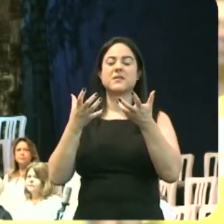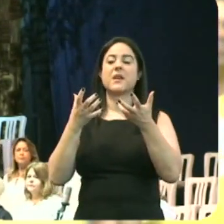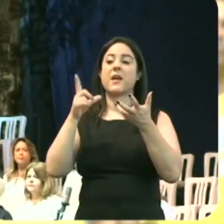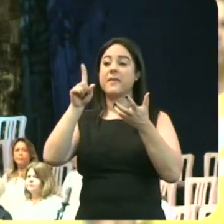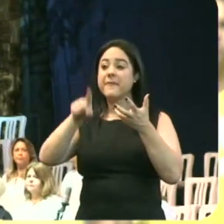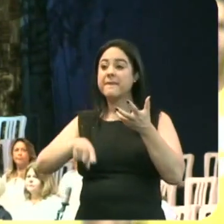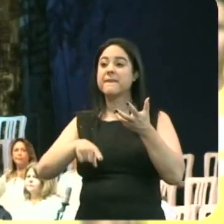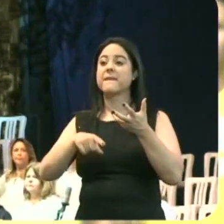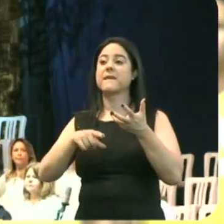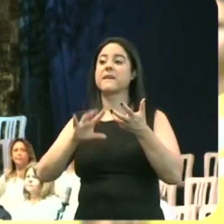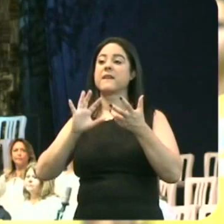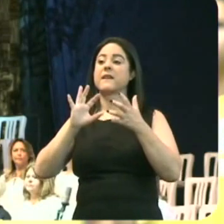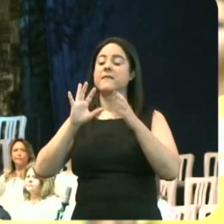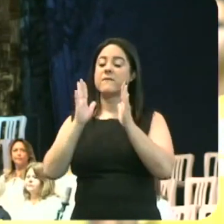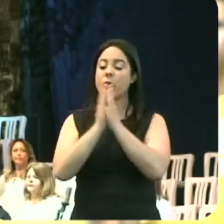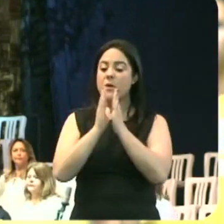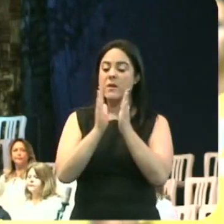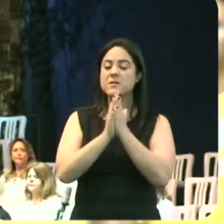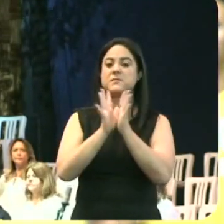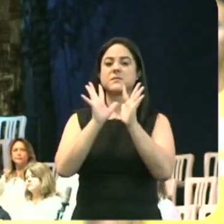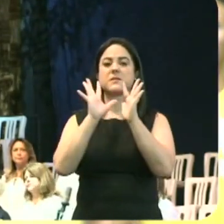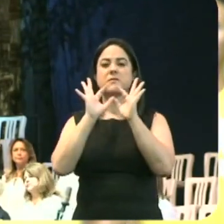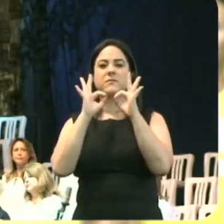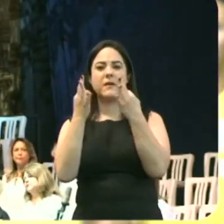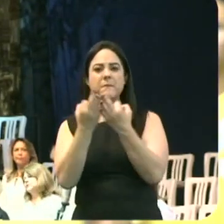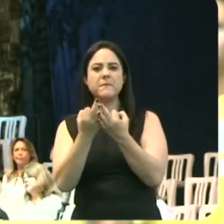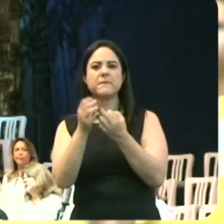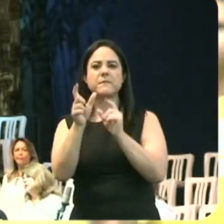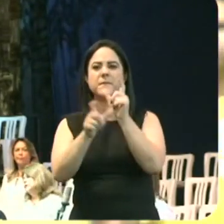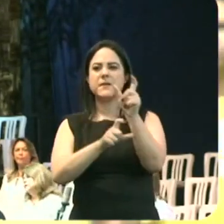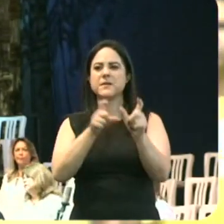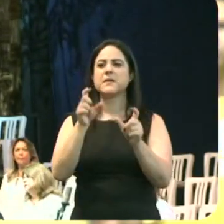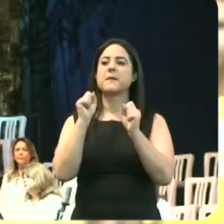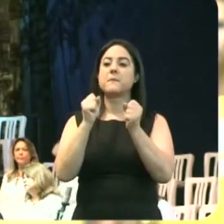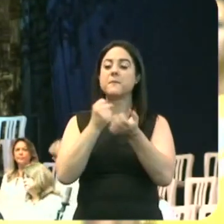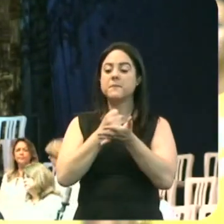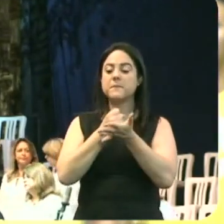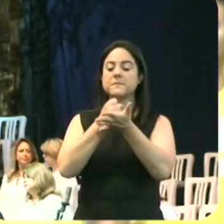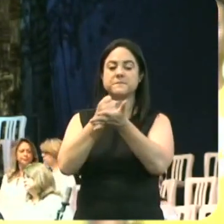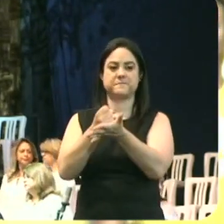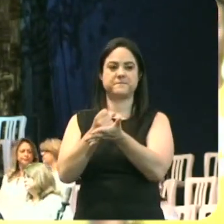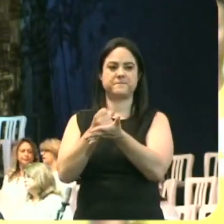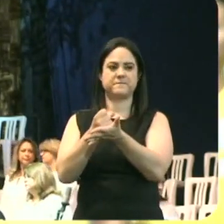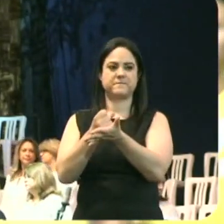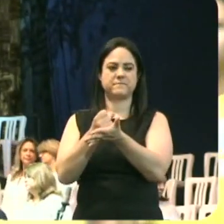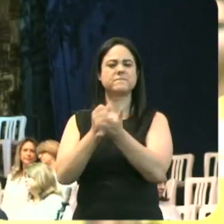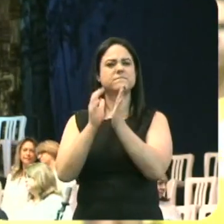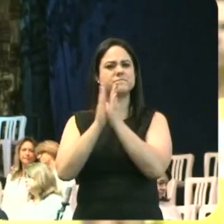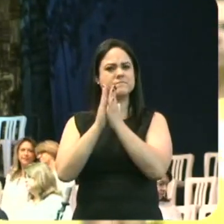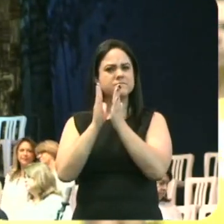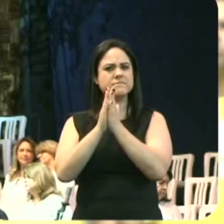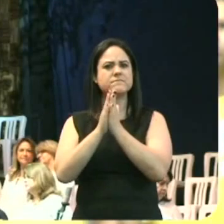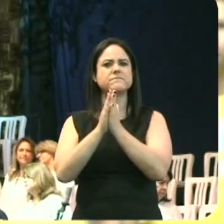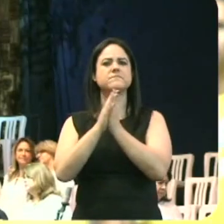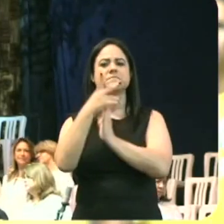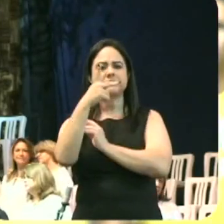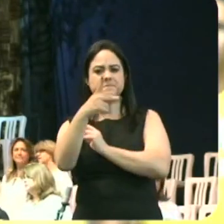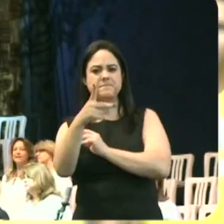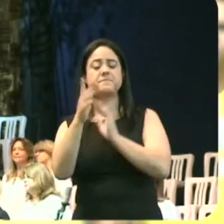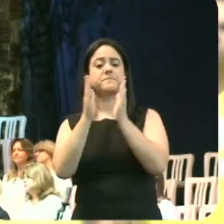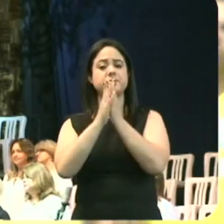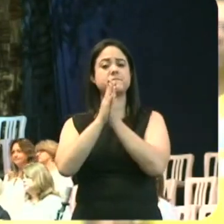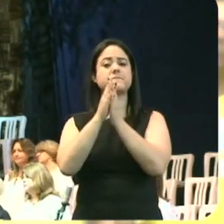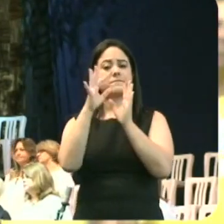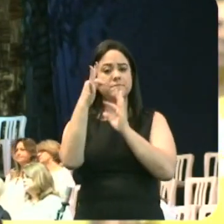da vida, da família, para que Ele possa socorrer. Então ora por você, ora pela